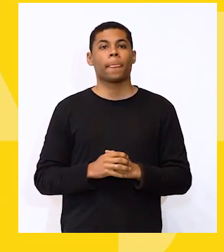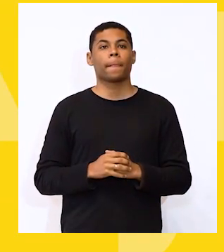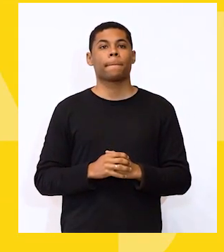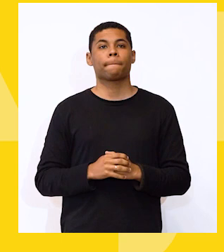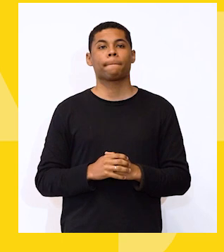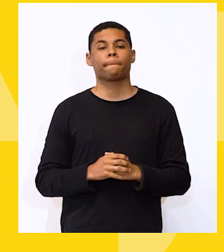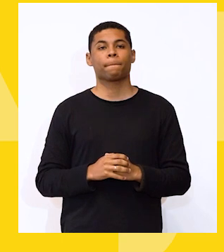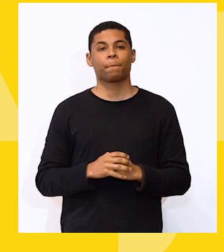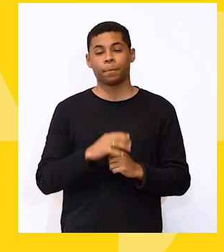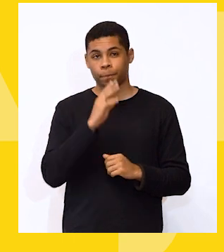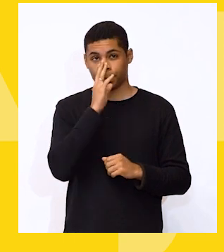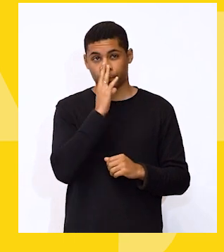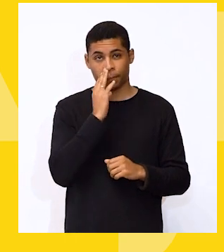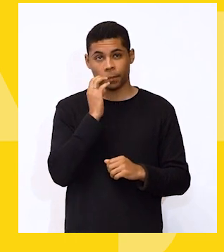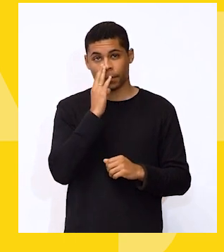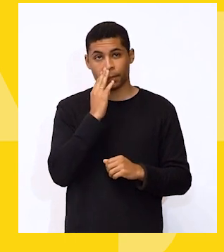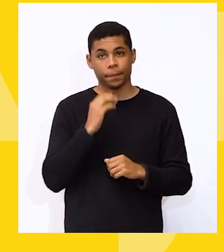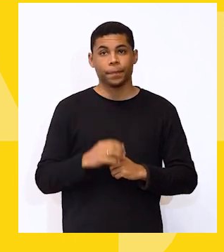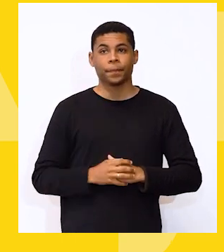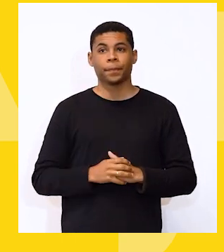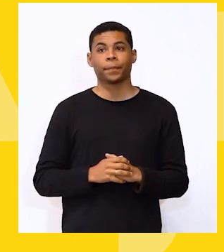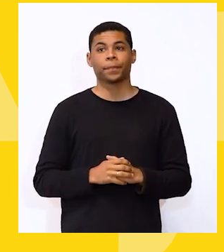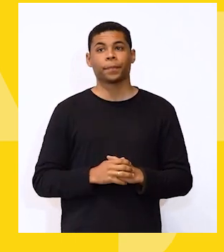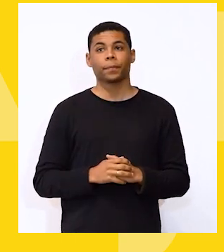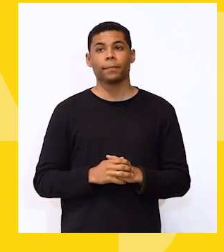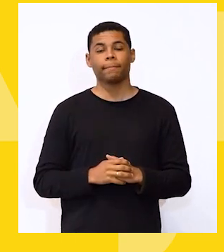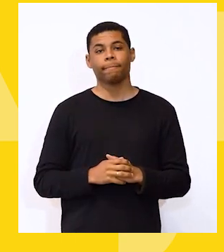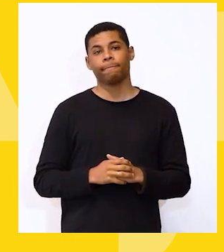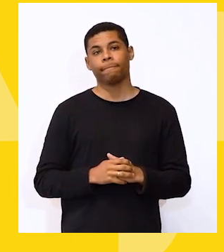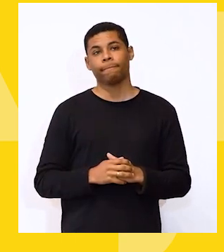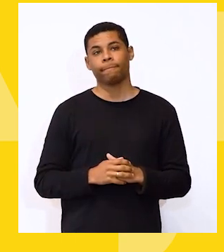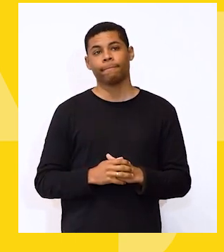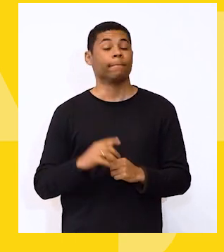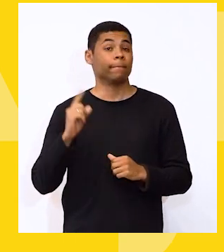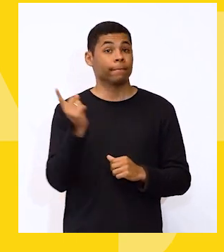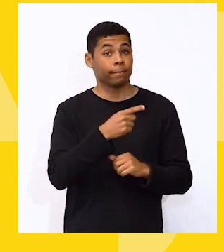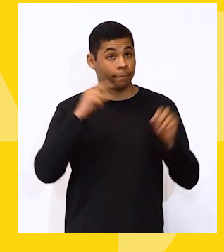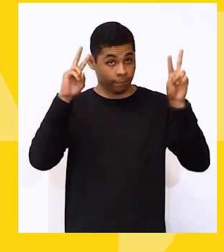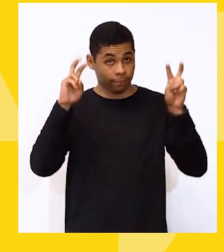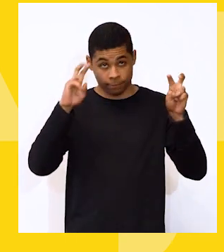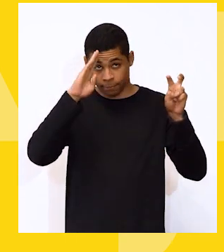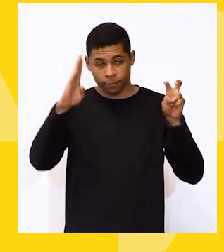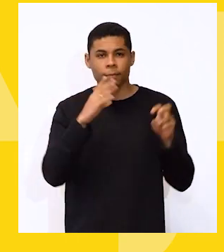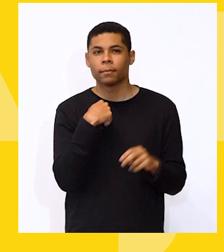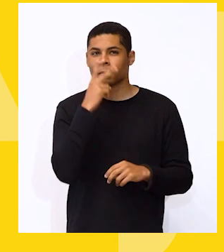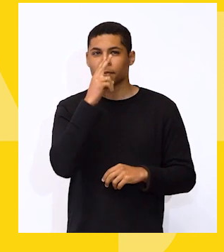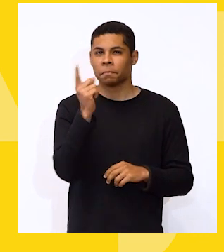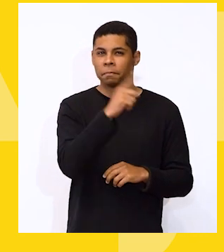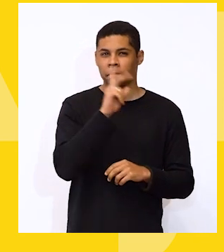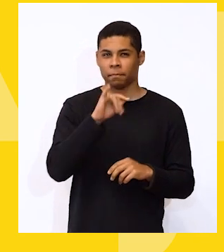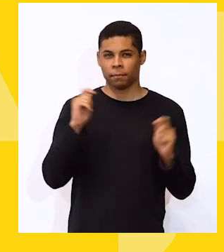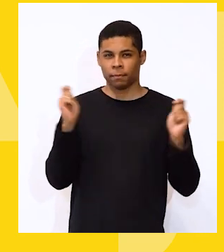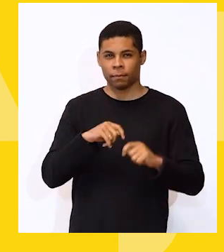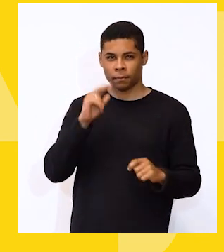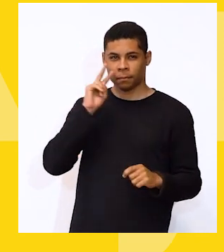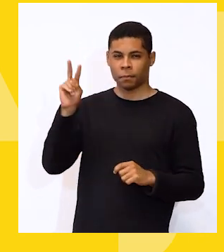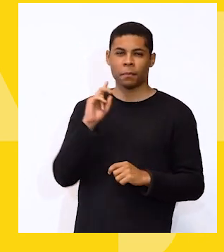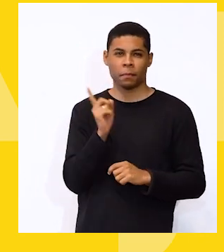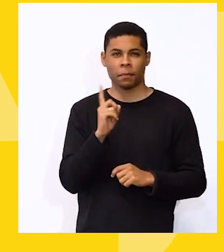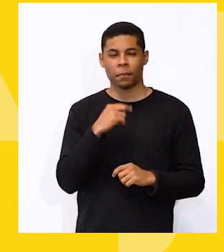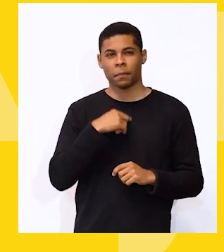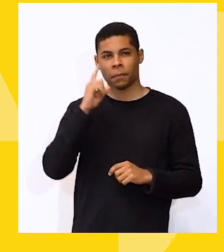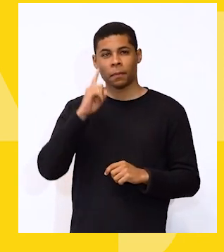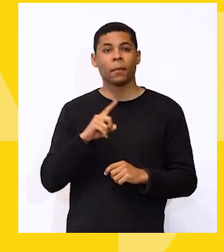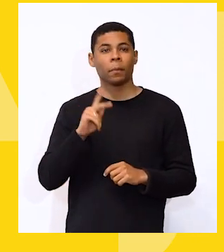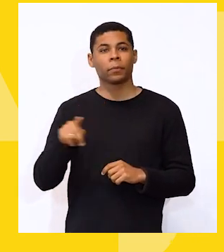Inicialmente vamos apresentar o nosso colegas o nosso eixo temático eu não sei se vocês vão conseguir ver aqui mas o laser